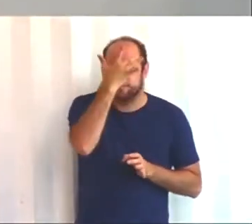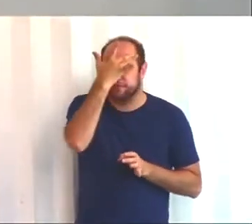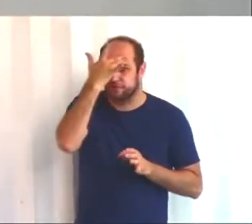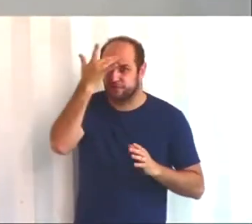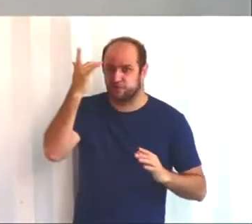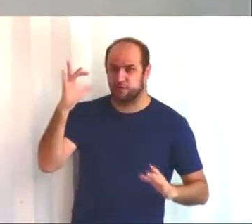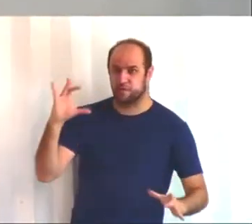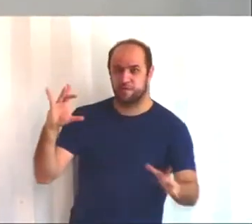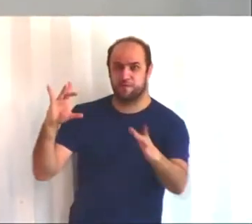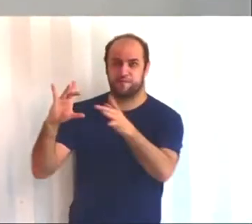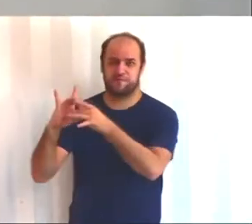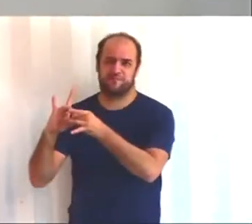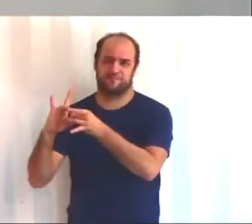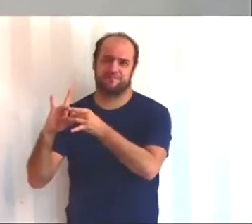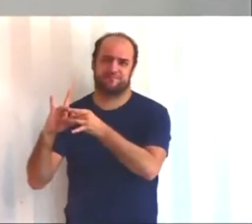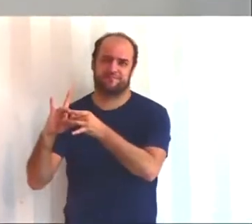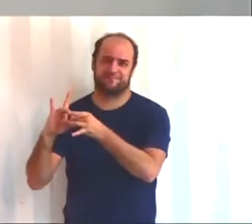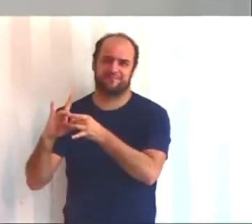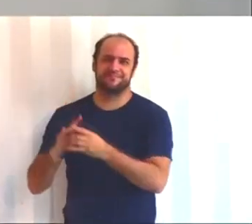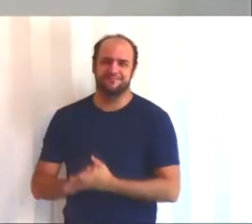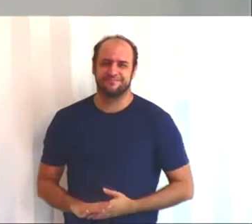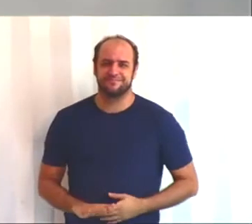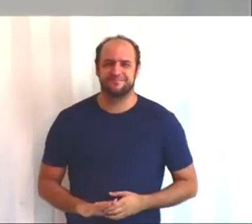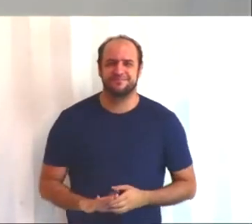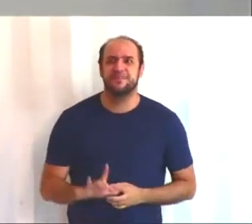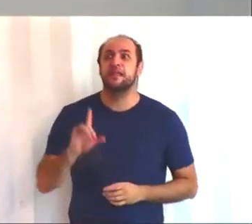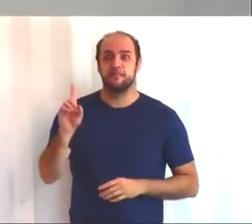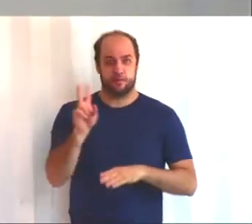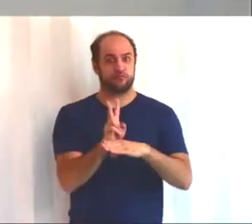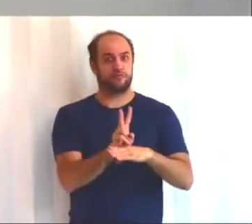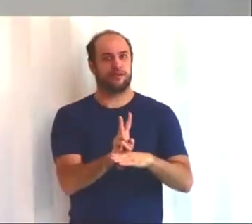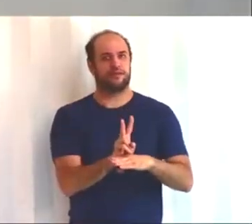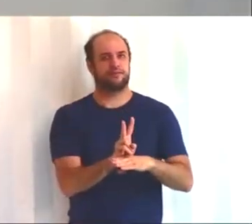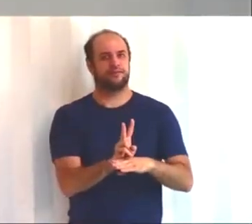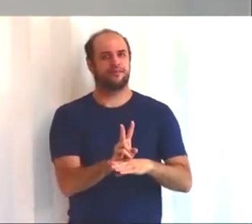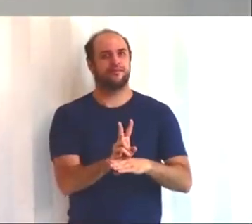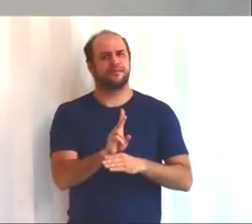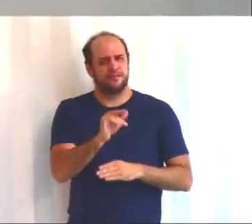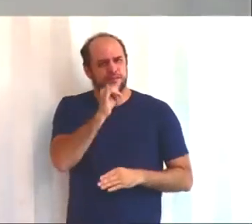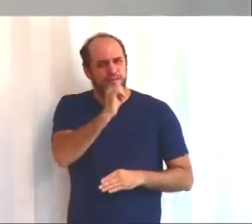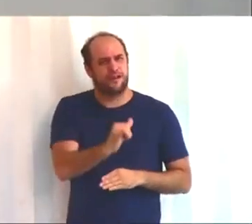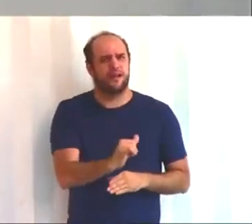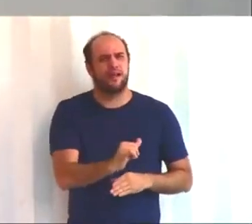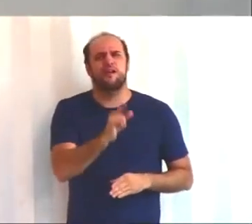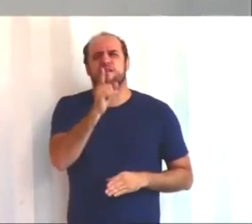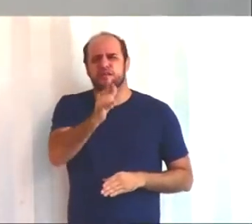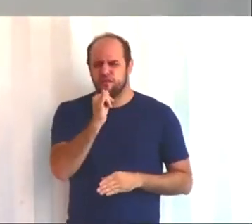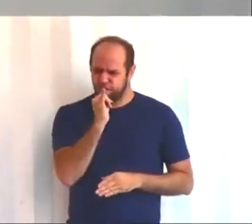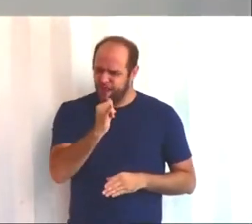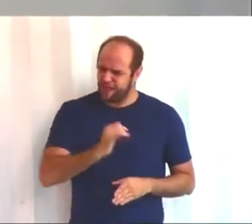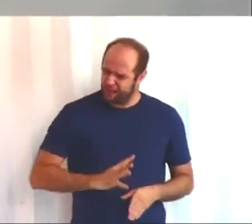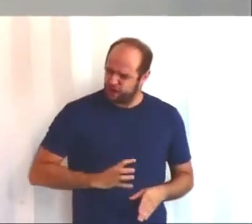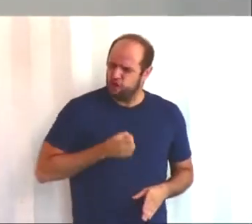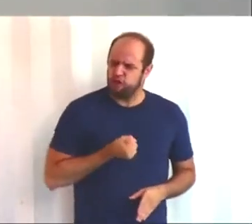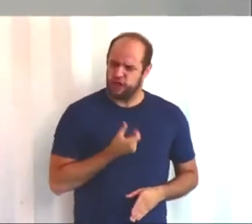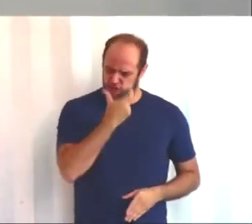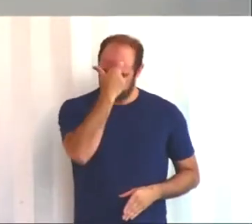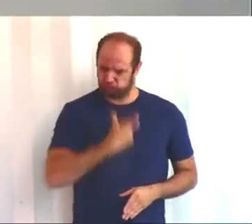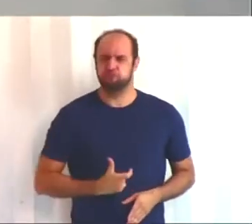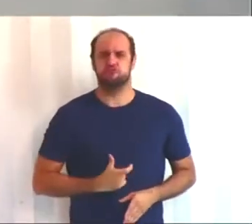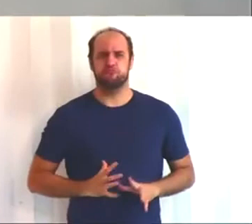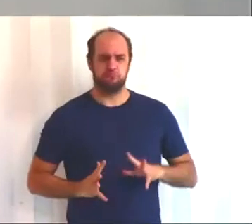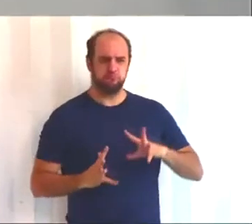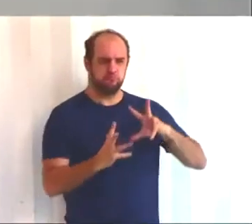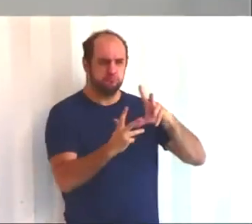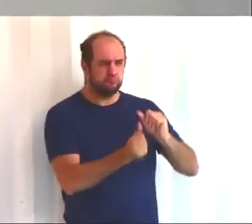Eu vou te proteger. Eu vou te livrar. Fala, diga, tenha coragem de se posicionar nesse